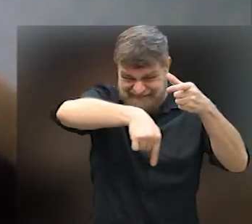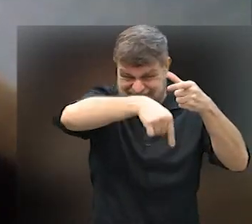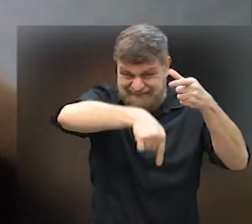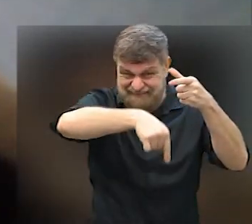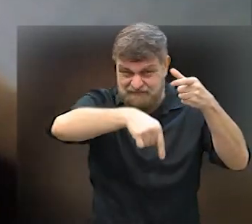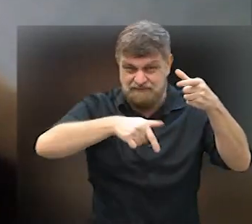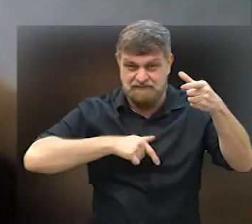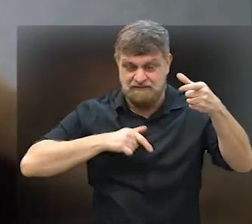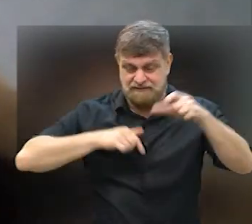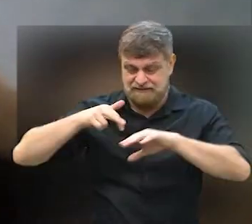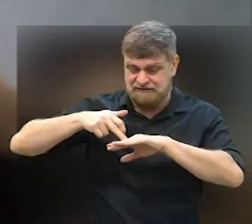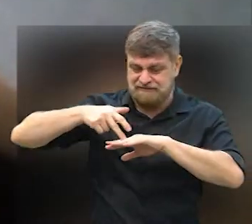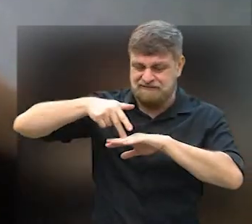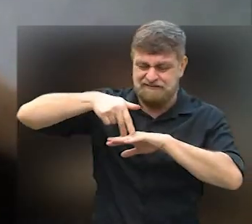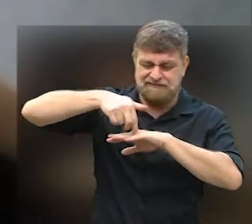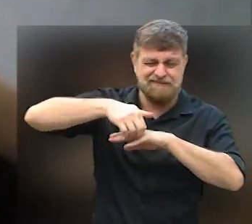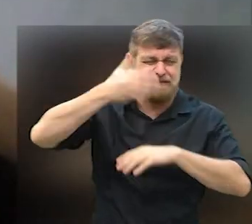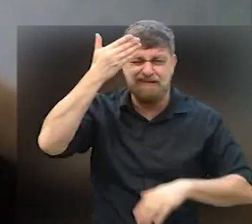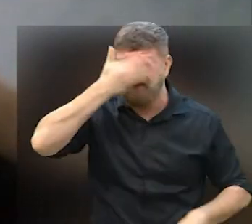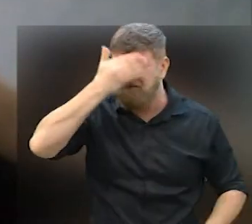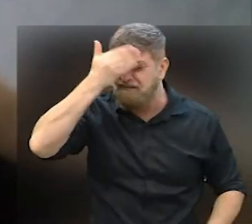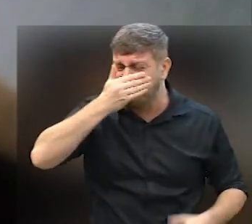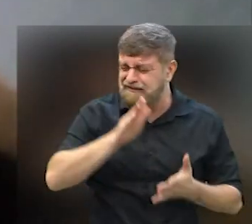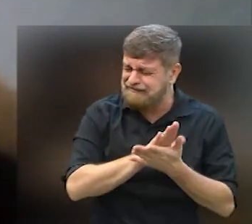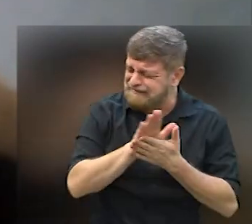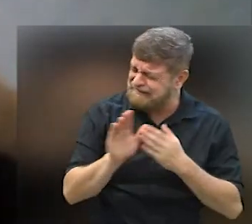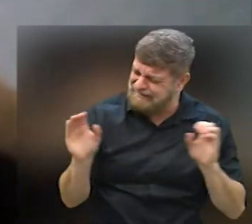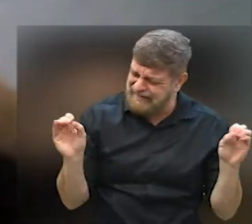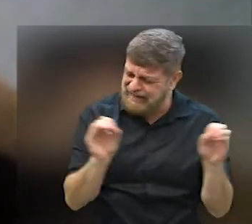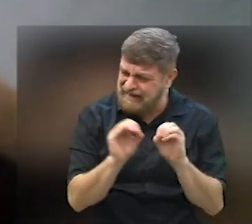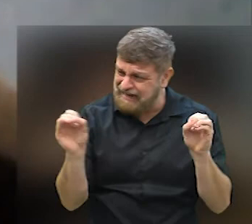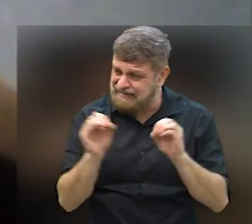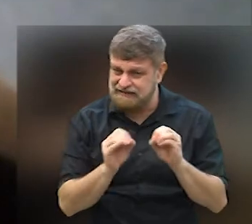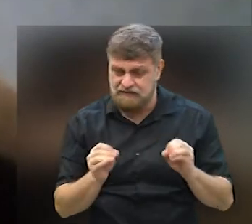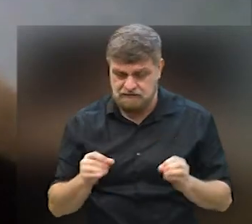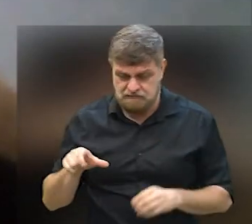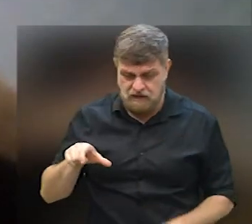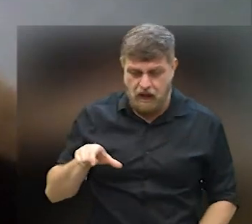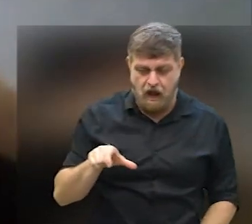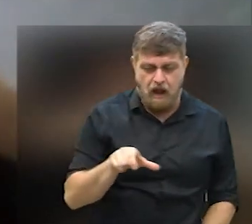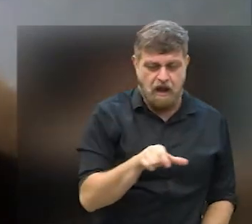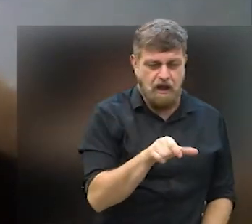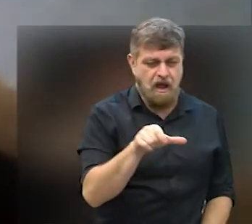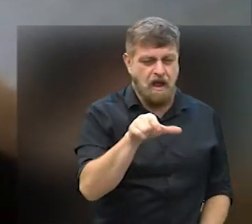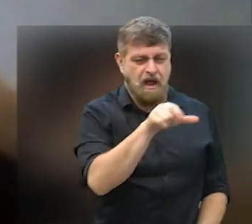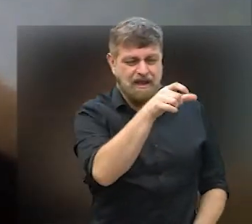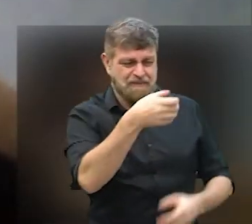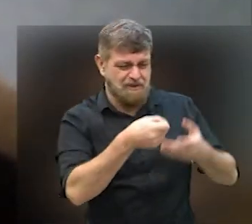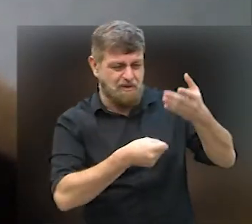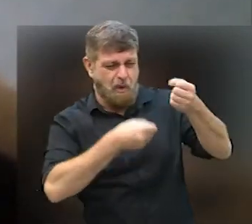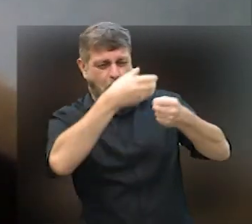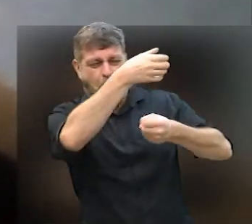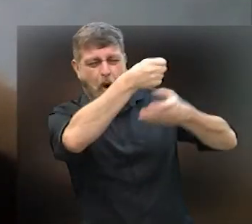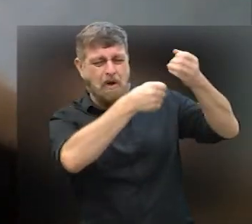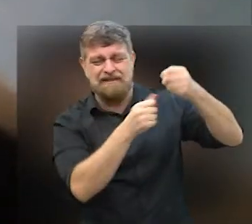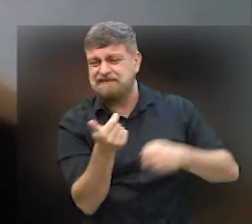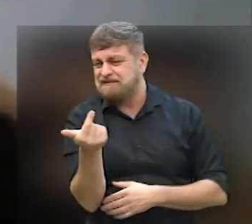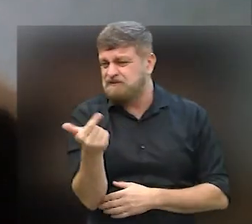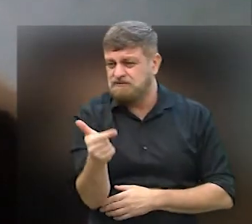estavam cobertas por neve. E como eu não estava enxergando, e esse trecho especificamente não tinha encordamento, não